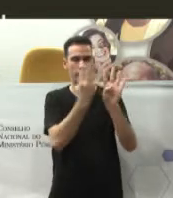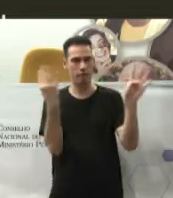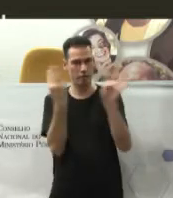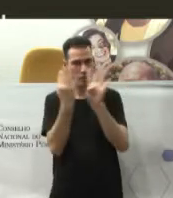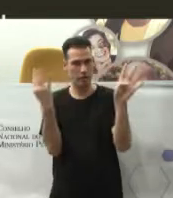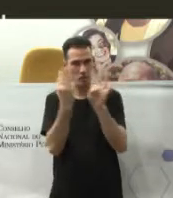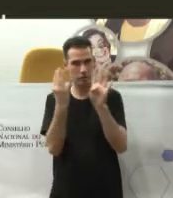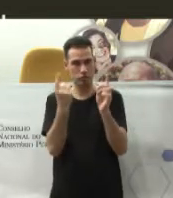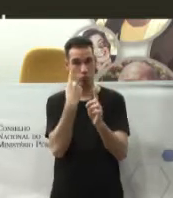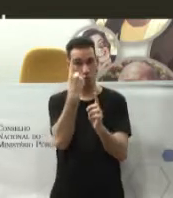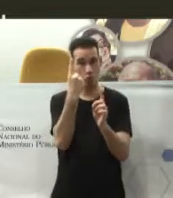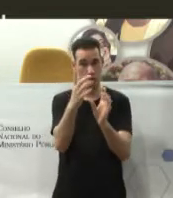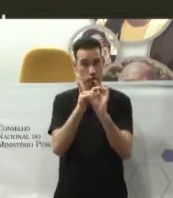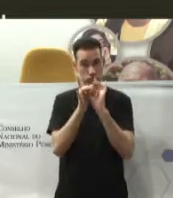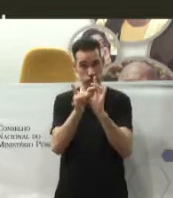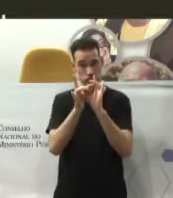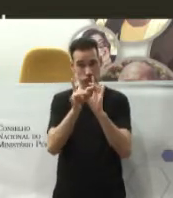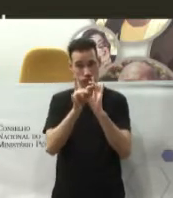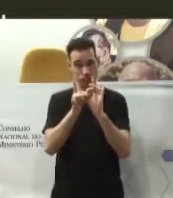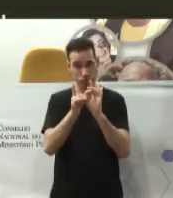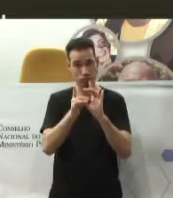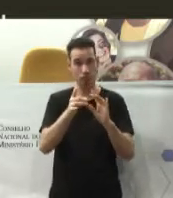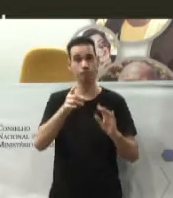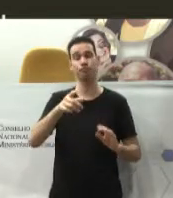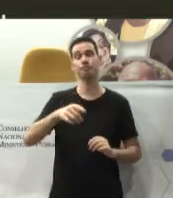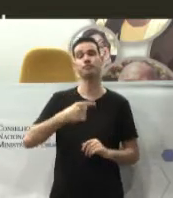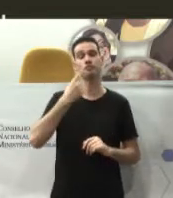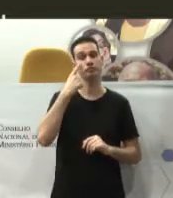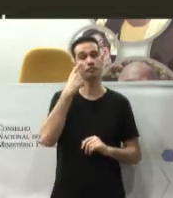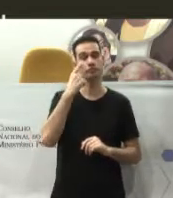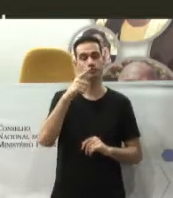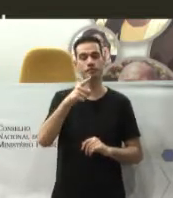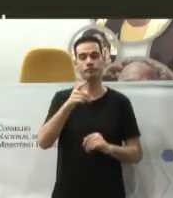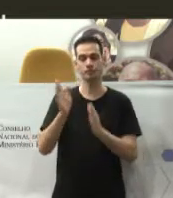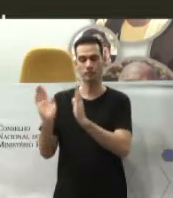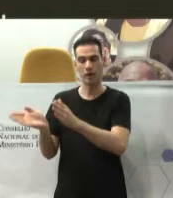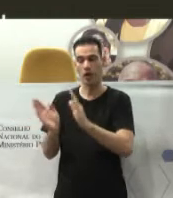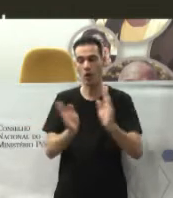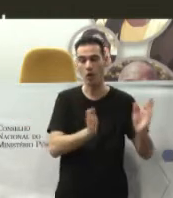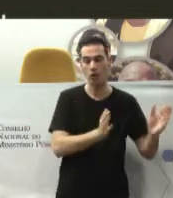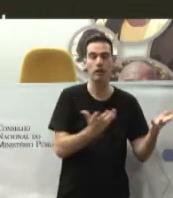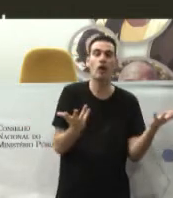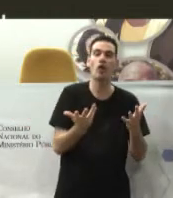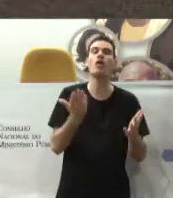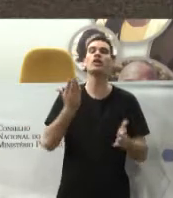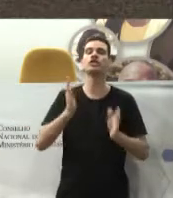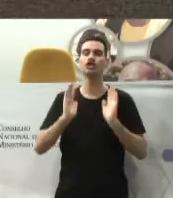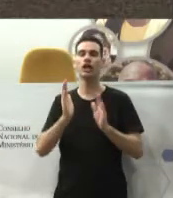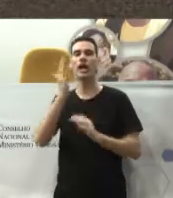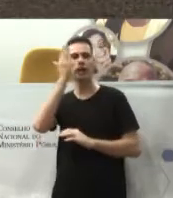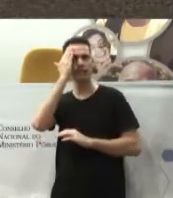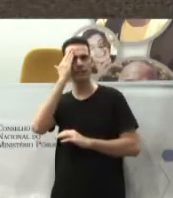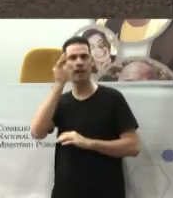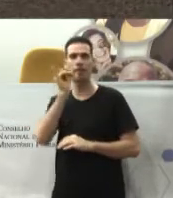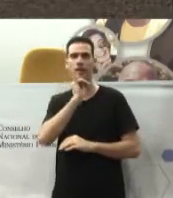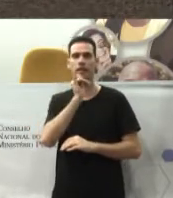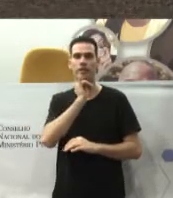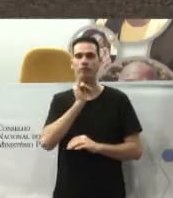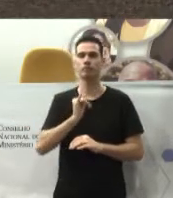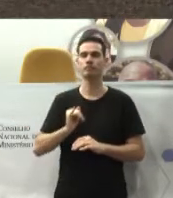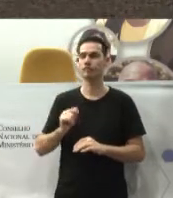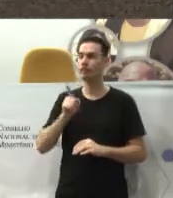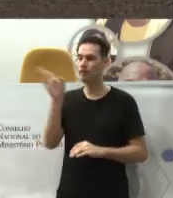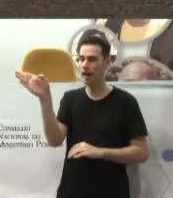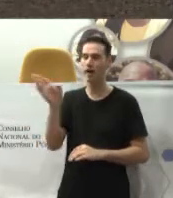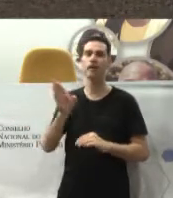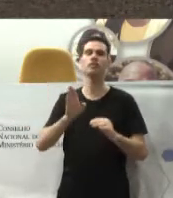serviço, protocolos de inclusão em filas e alteração de ordem. Então, agora, a gente sabe que, se o paciente for para o consultório